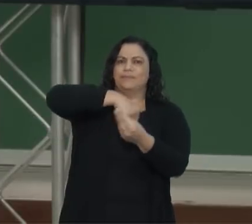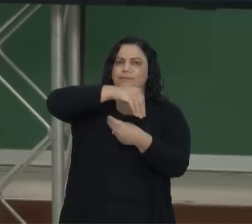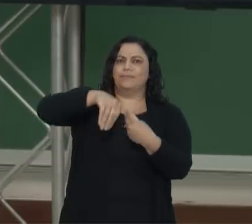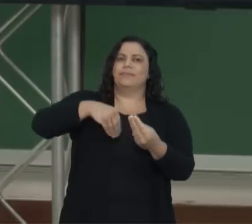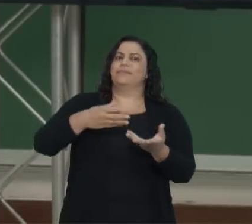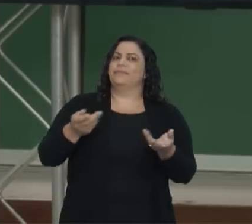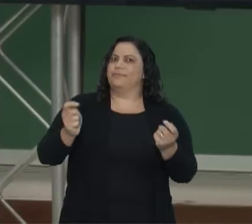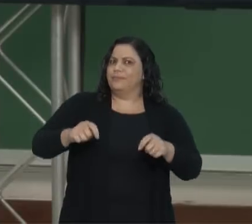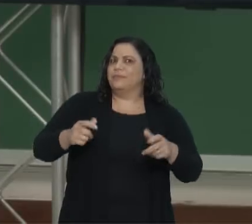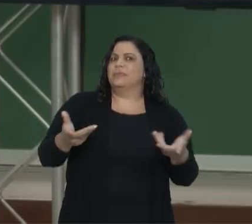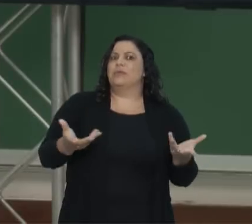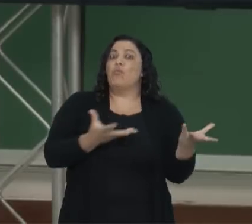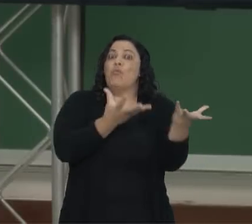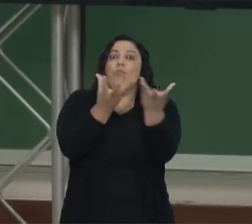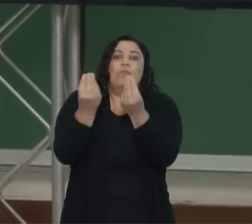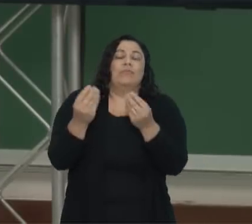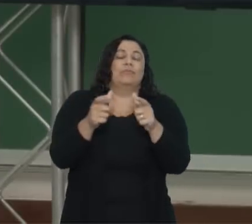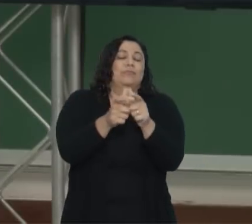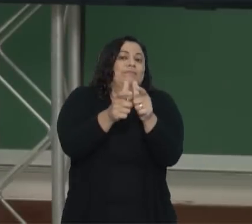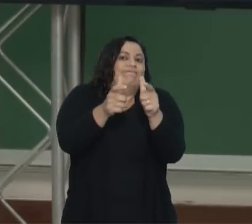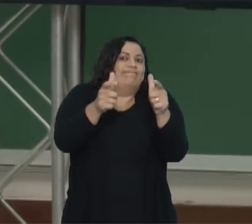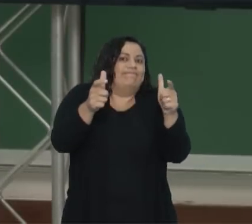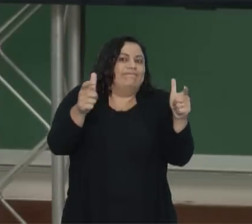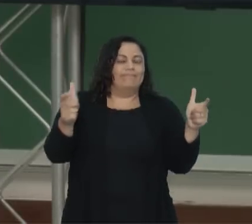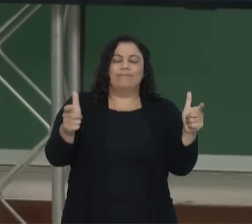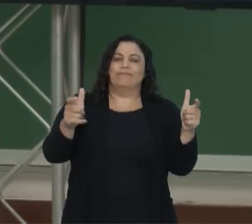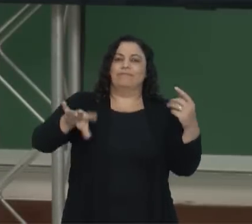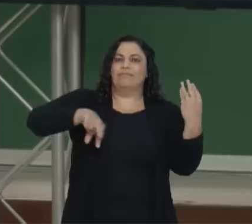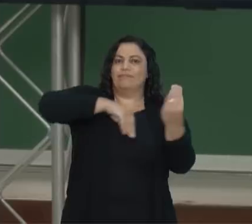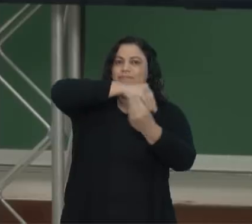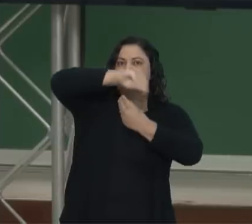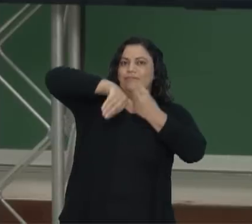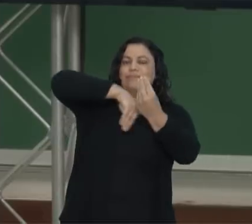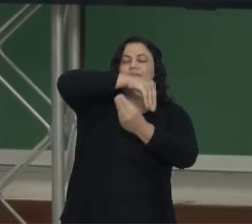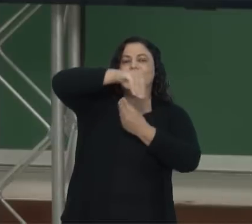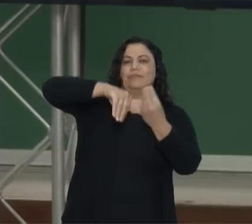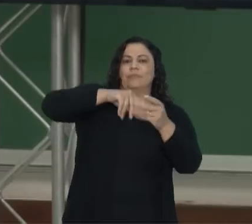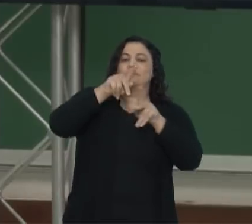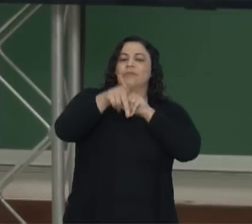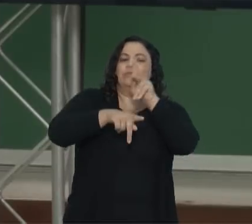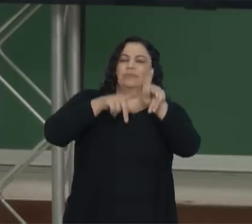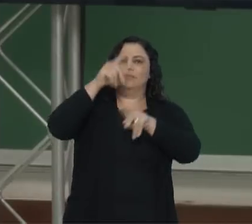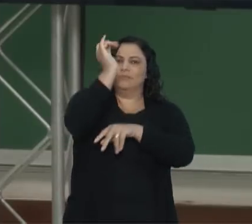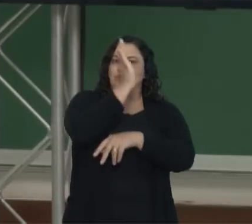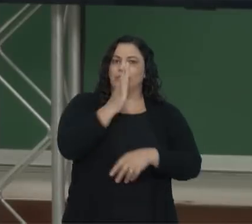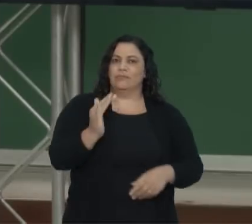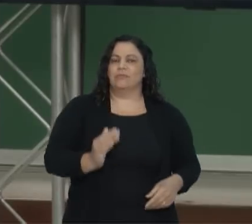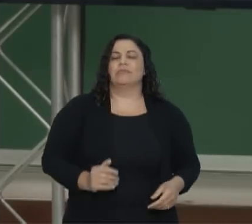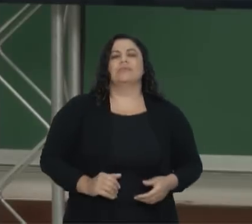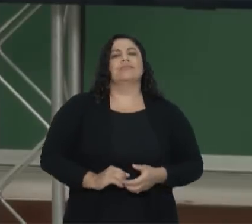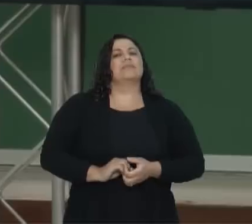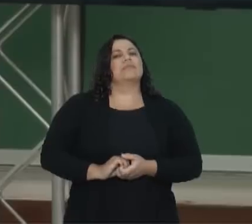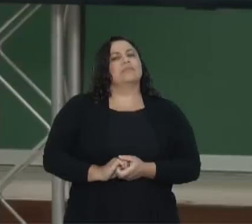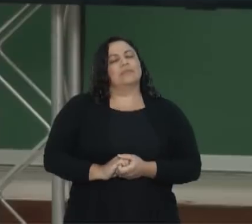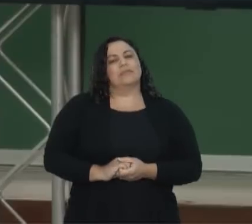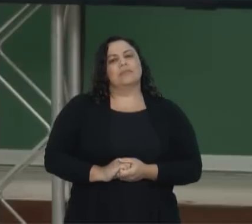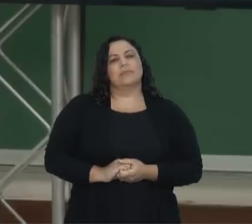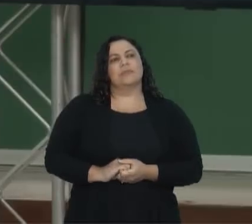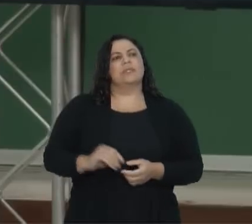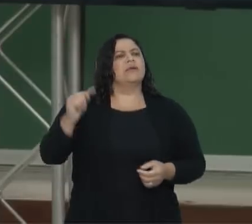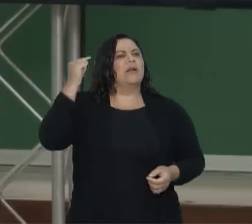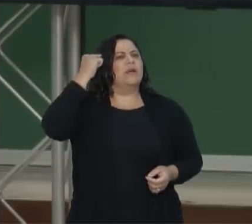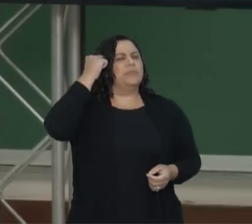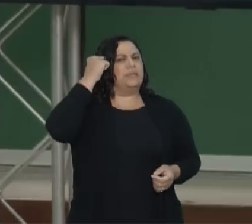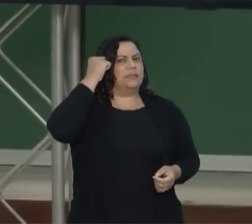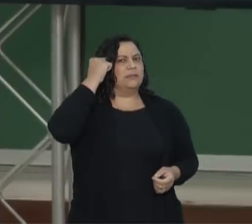então uma parcela muito grande faz parte desse conjunto chamado população brasileira, certo? E aí vamos pensar um pouquinho